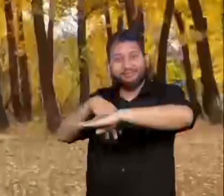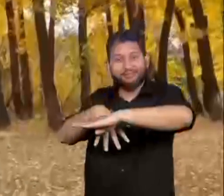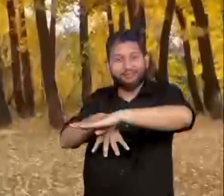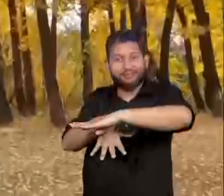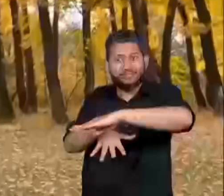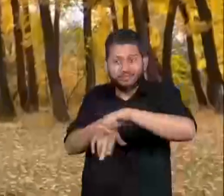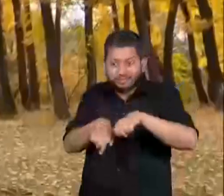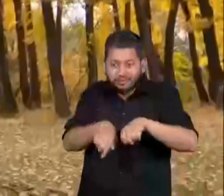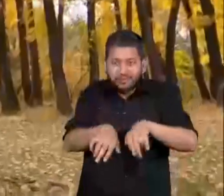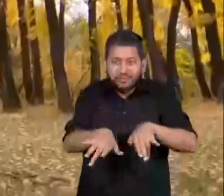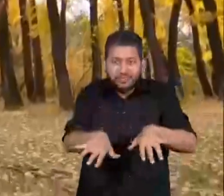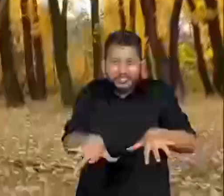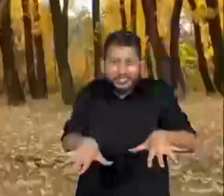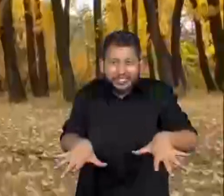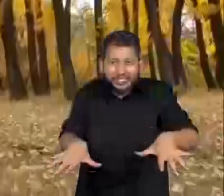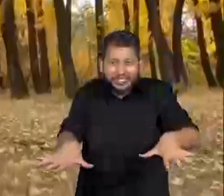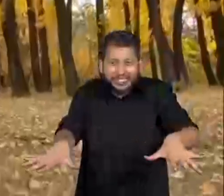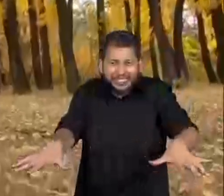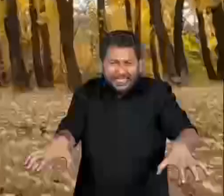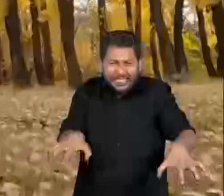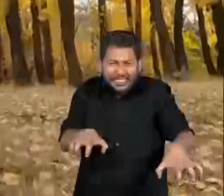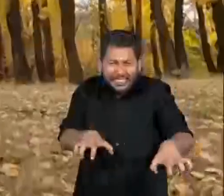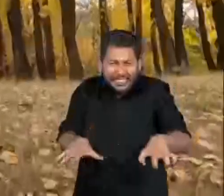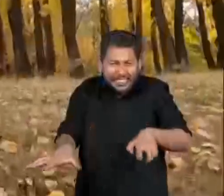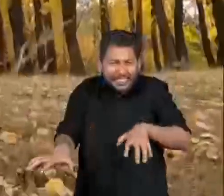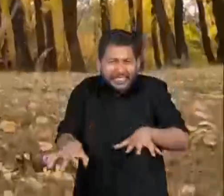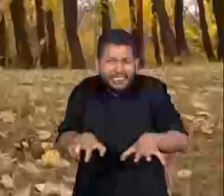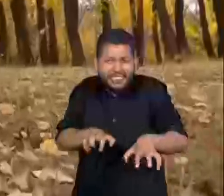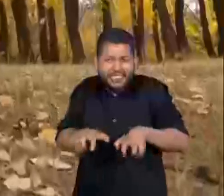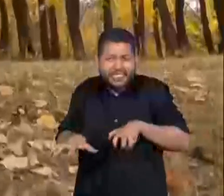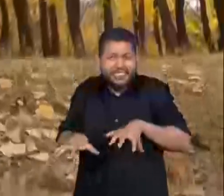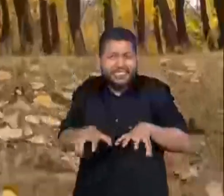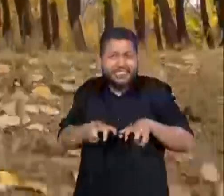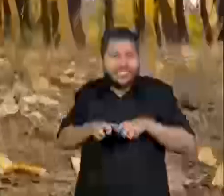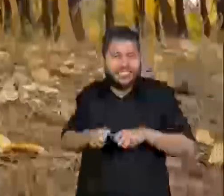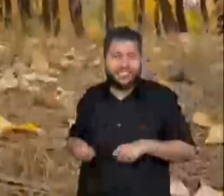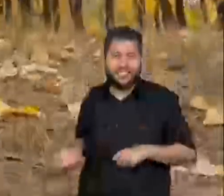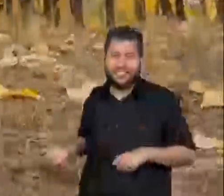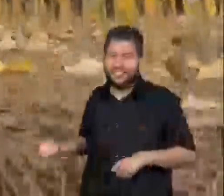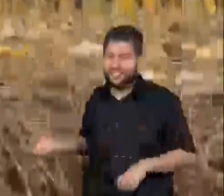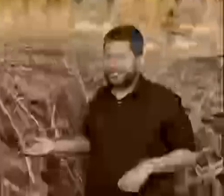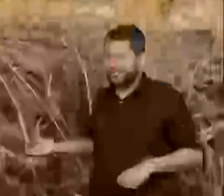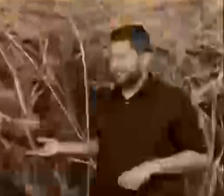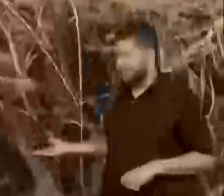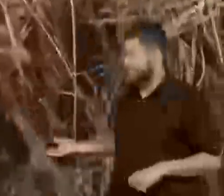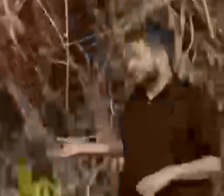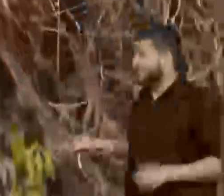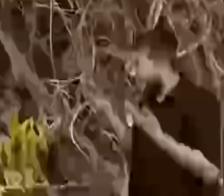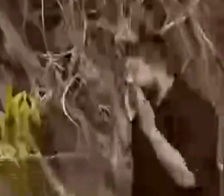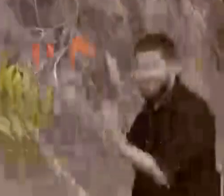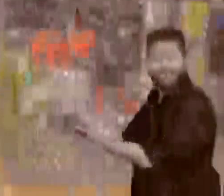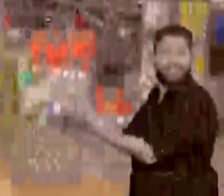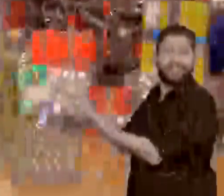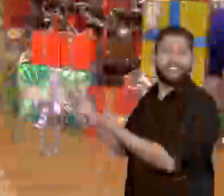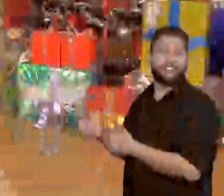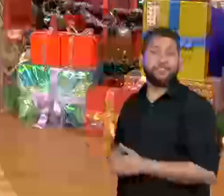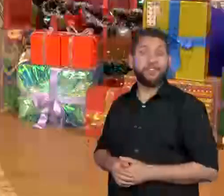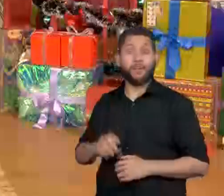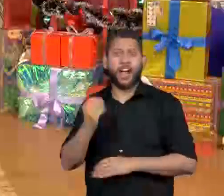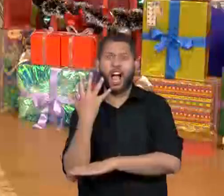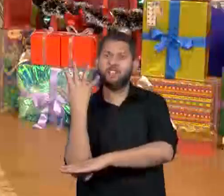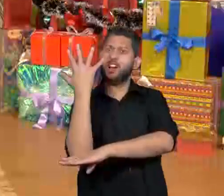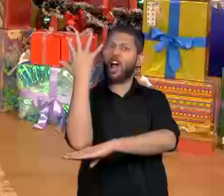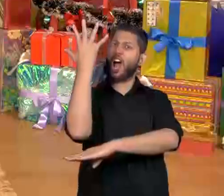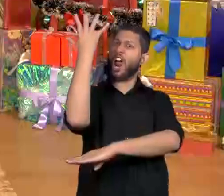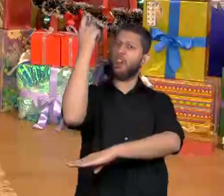as raízes, então, né, se embrenhando, né, para o interior do solo. Exatamente. Essas árvores são grandes, mas, olha,